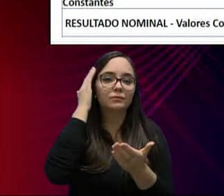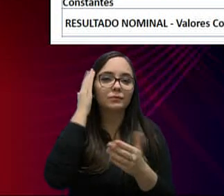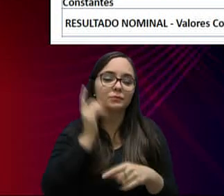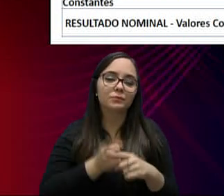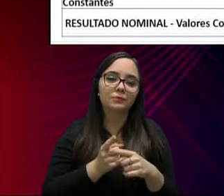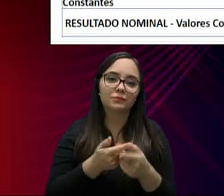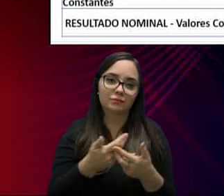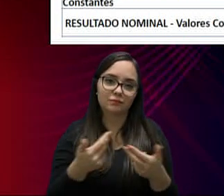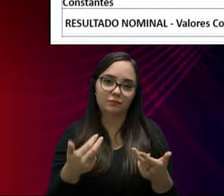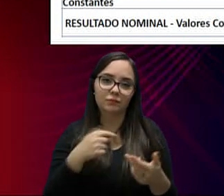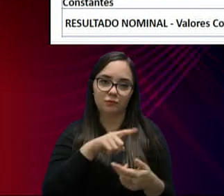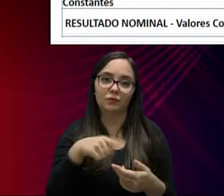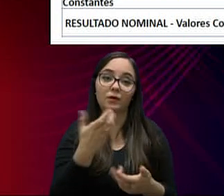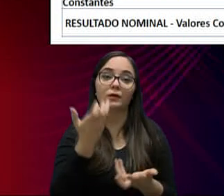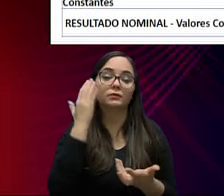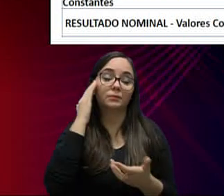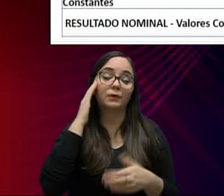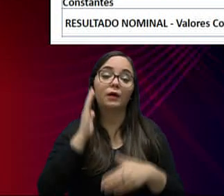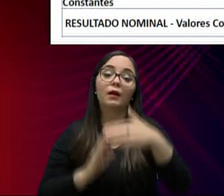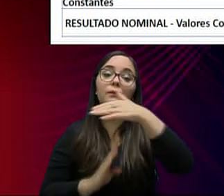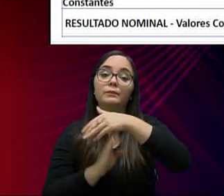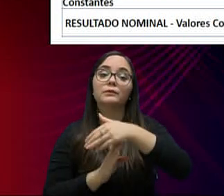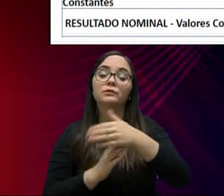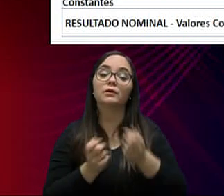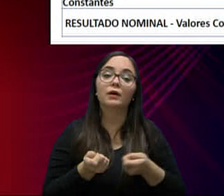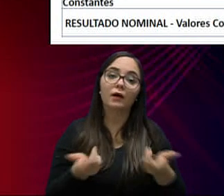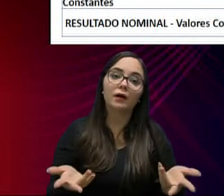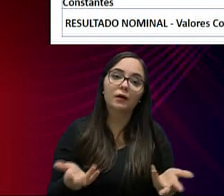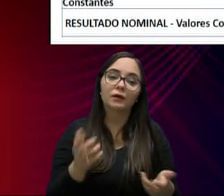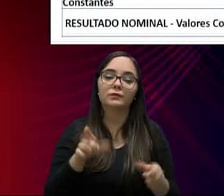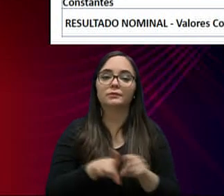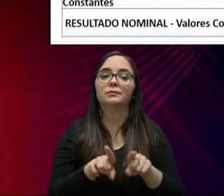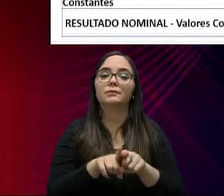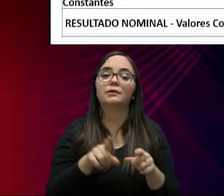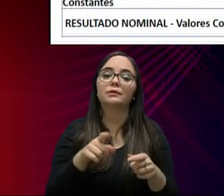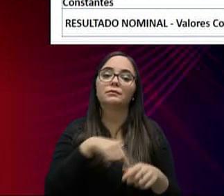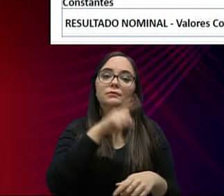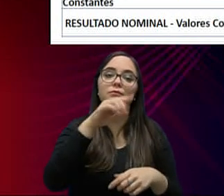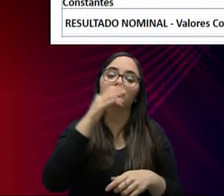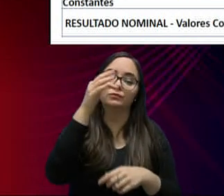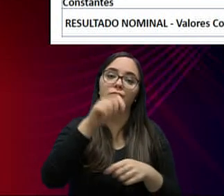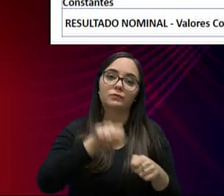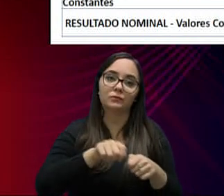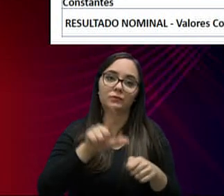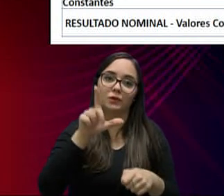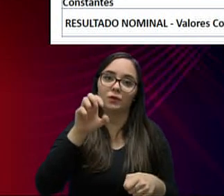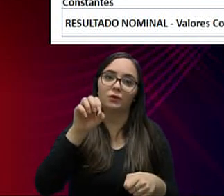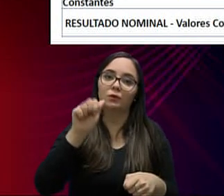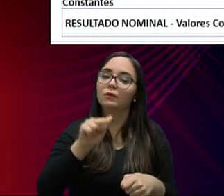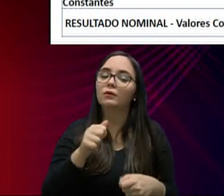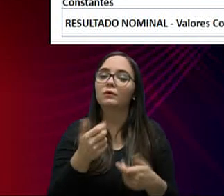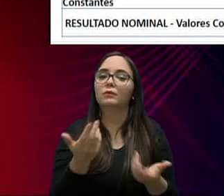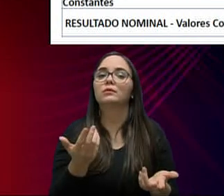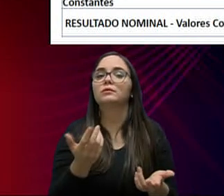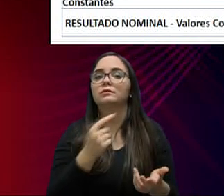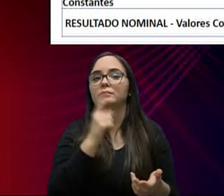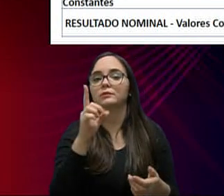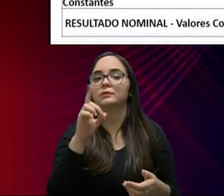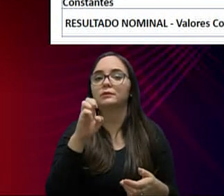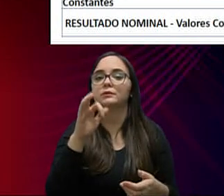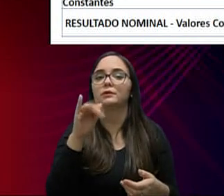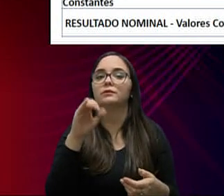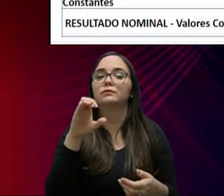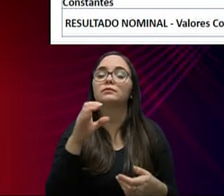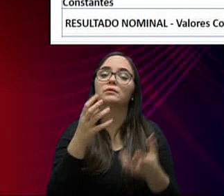que nós vamos utilizar para mim o poder fazer a própria lo no sentido de do déficit que será